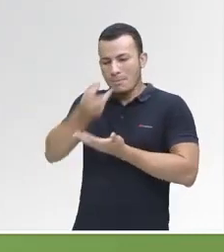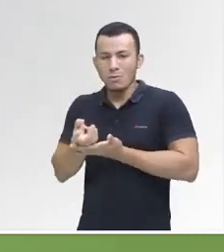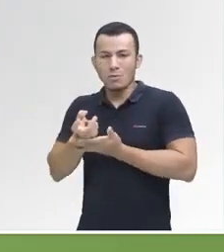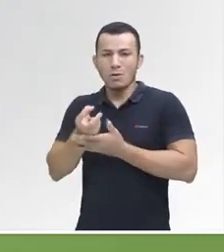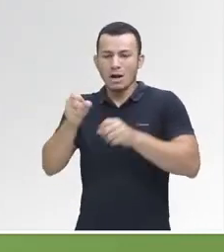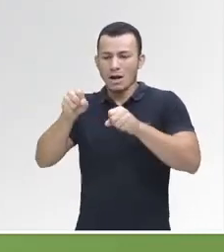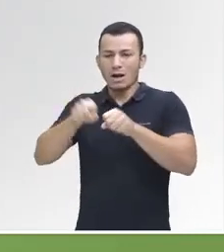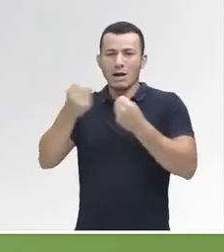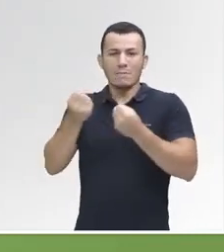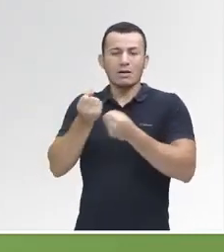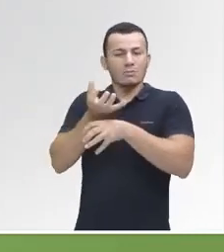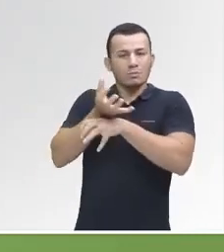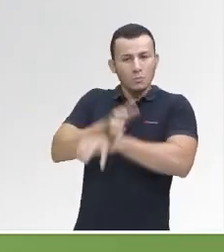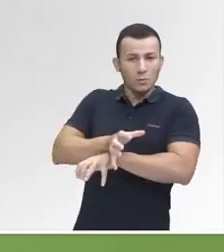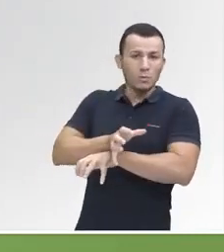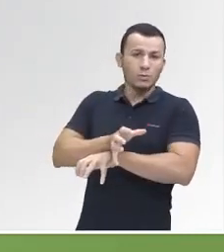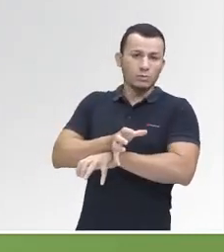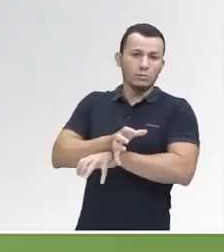algum órgão,